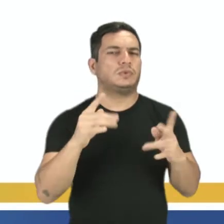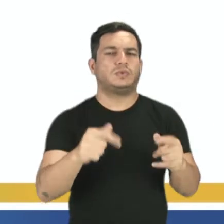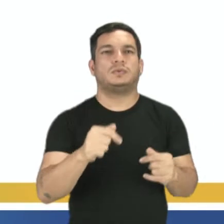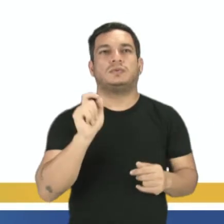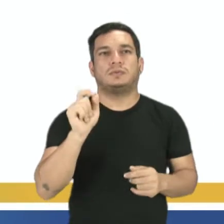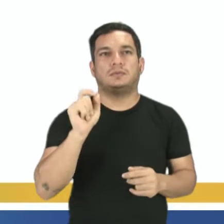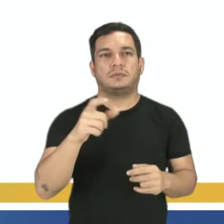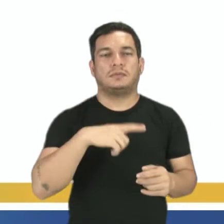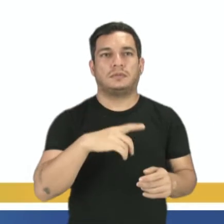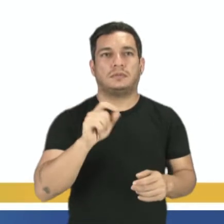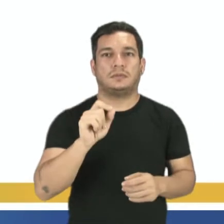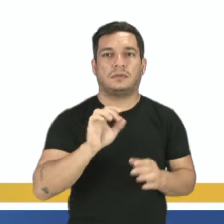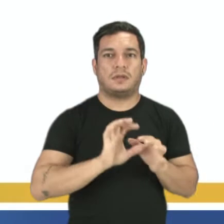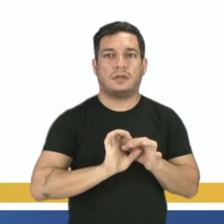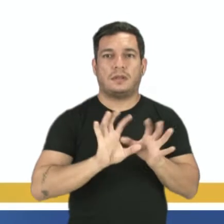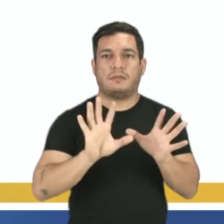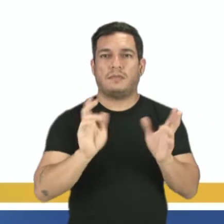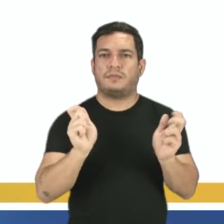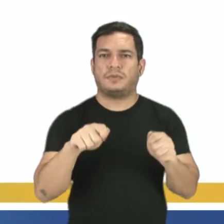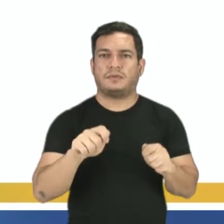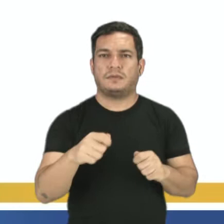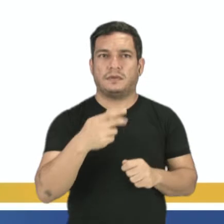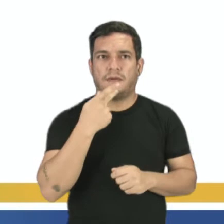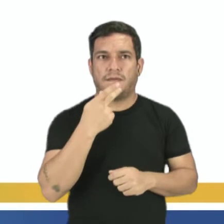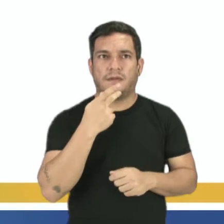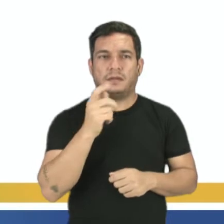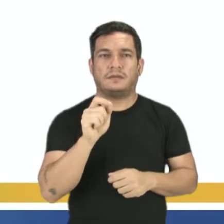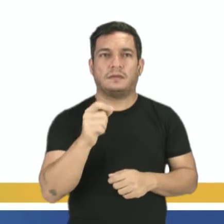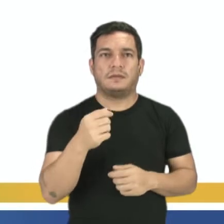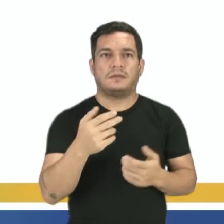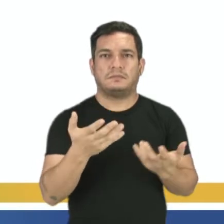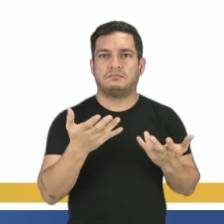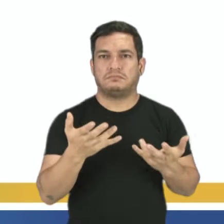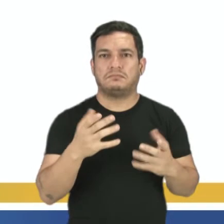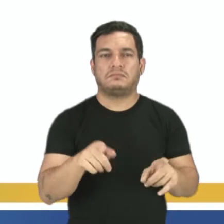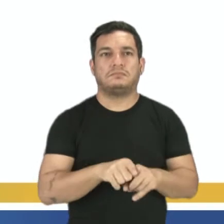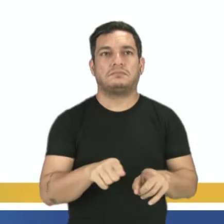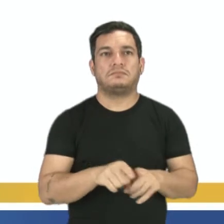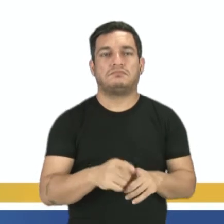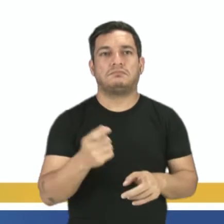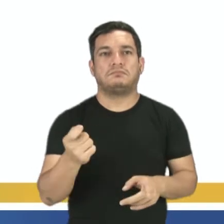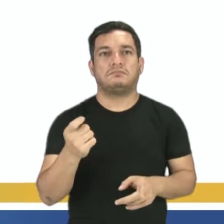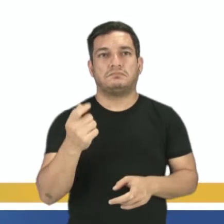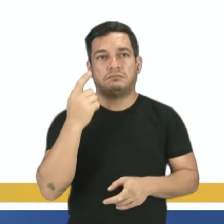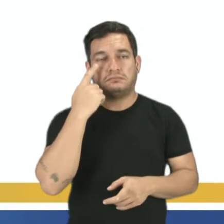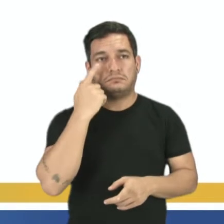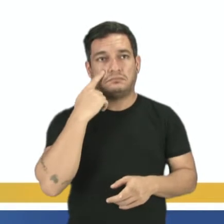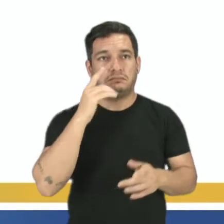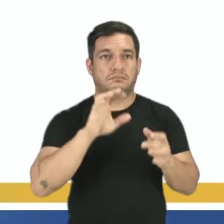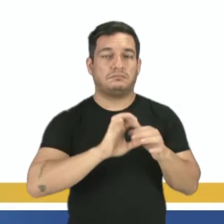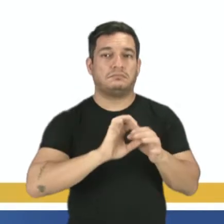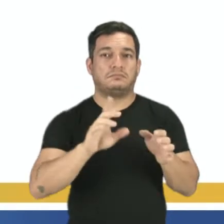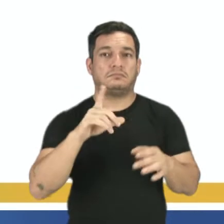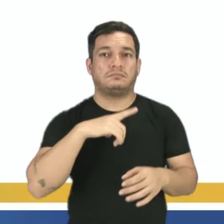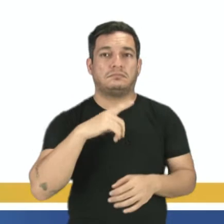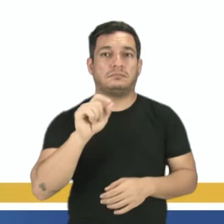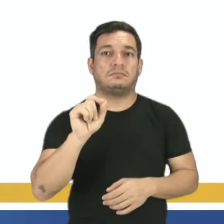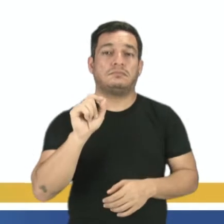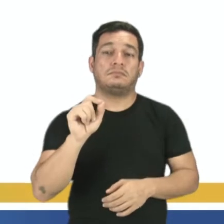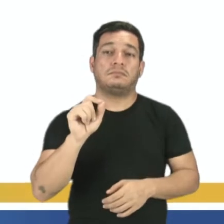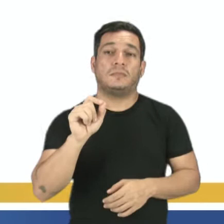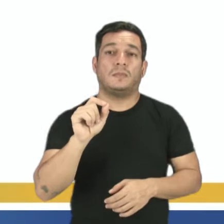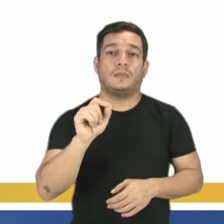todo mundo está liberto, né, para poder falar o que quer, fazer o que quer. O liberalismo, ele tem essa